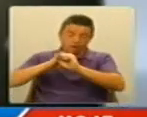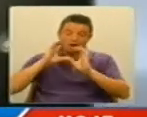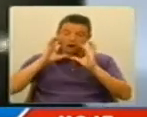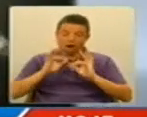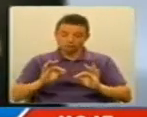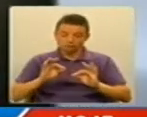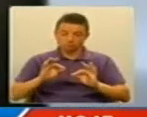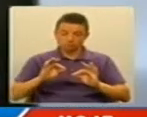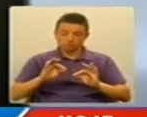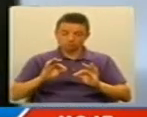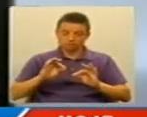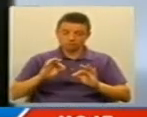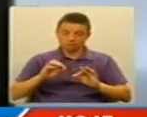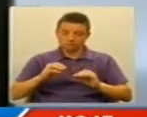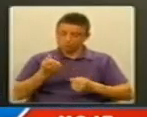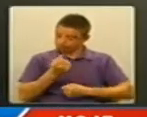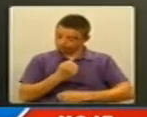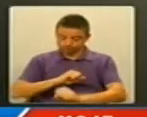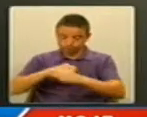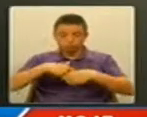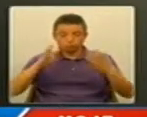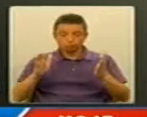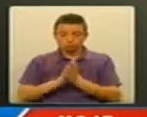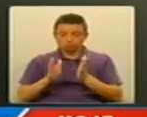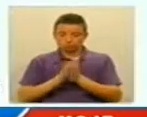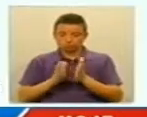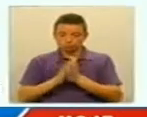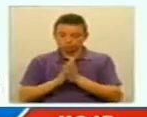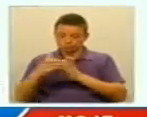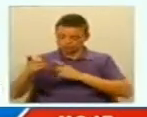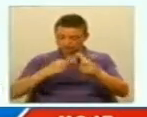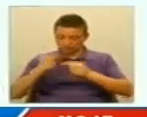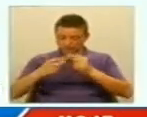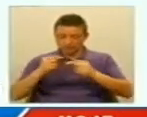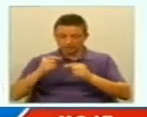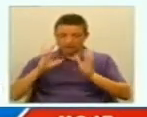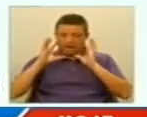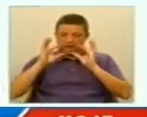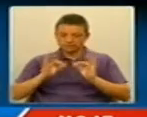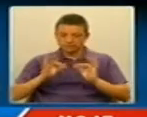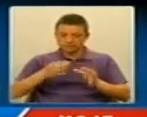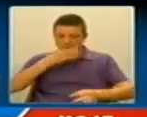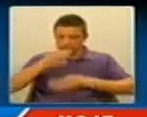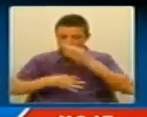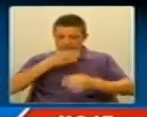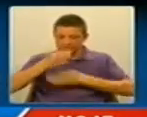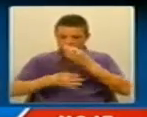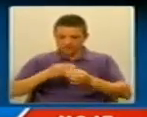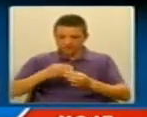então, autenticamente, expulsou todo um enorme enxame galáctico, precisamente do centro desta galáxia. Estamos a falar de um enxame